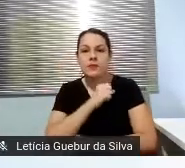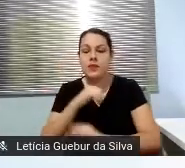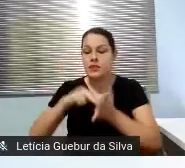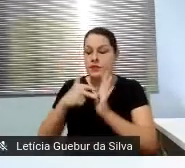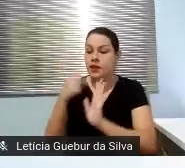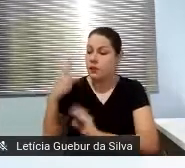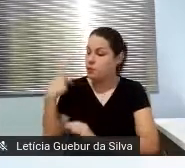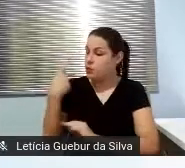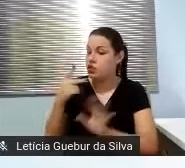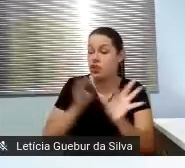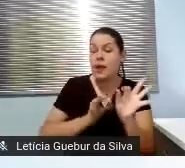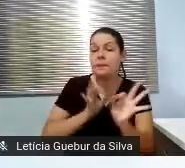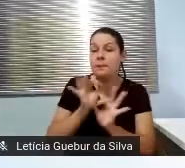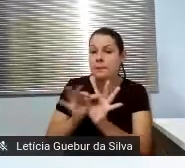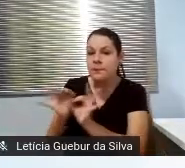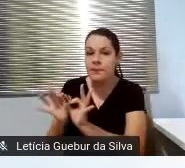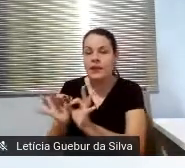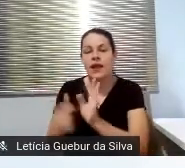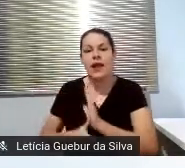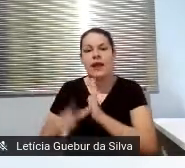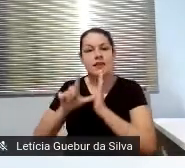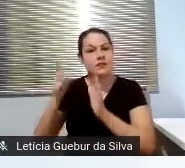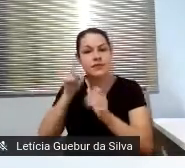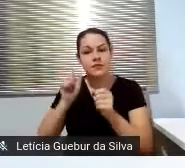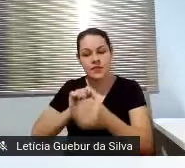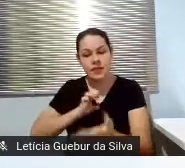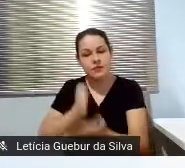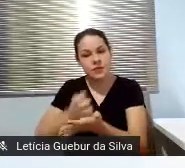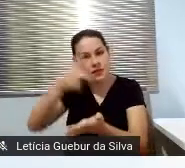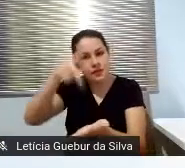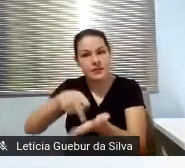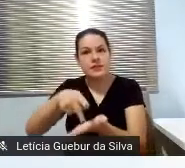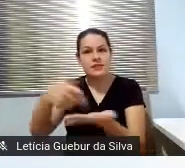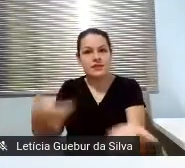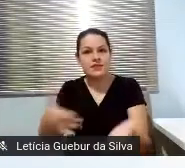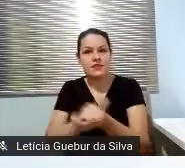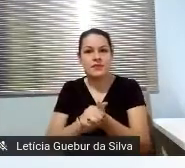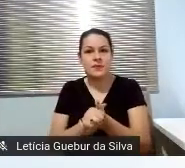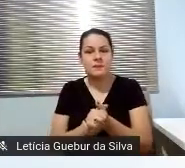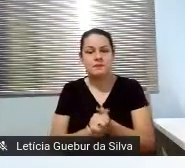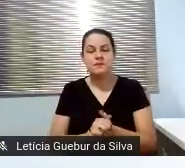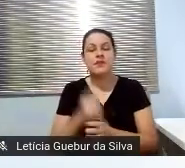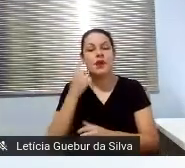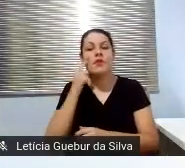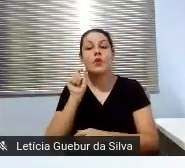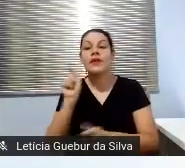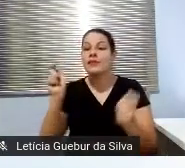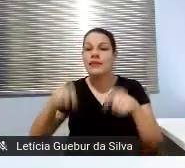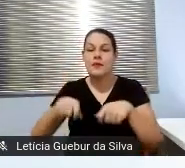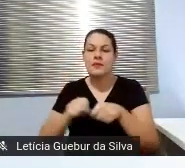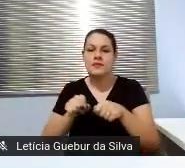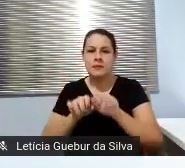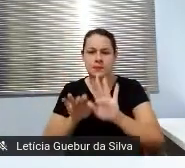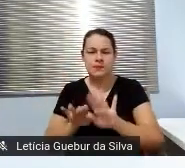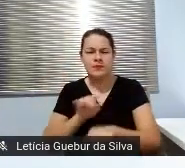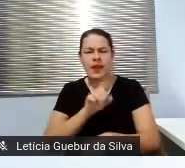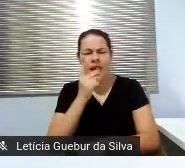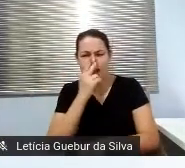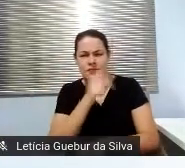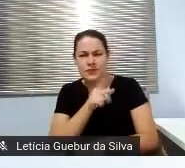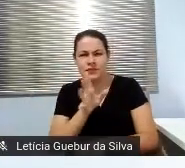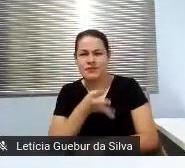vai desenhar e executar efetivamente, e aquilo que é possível de fazer. Tem uma brincadeira, e aí,